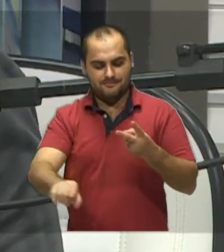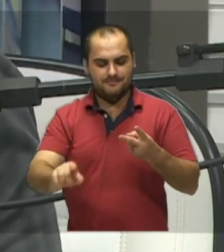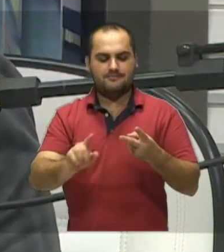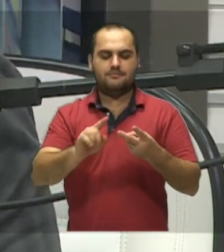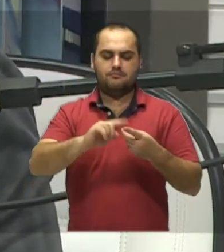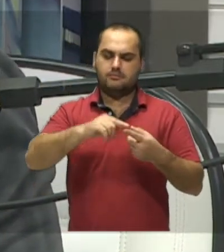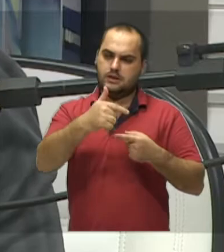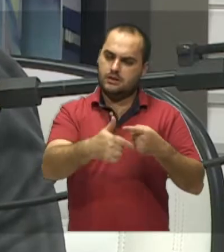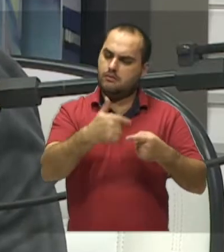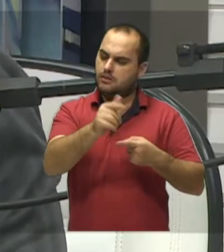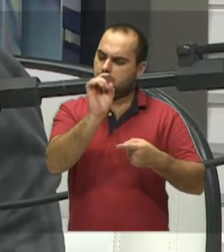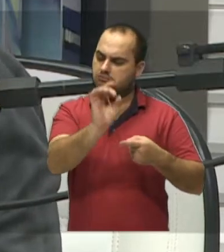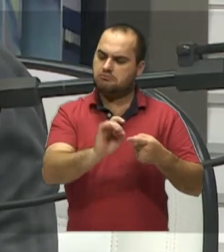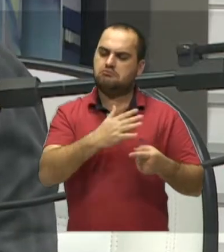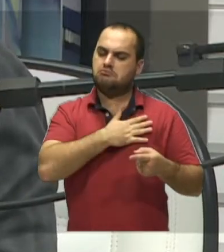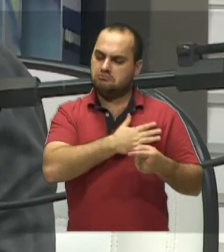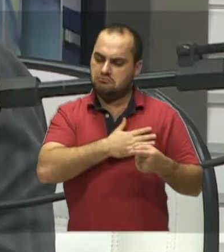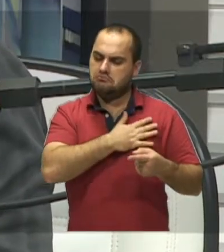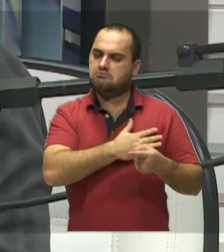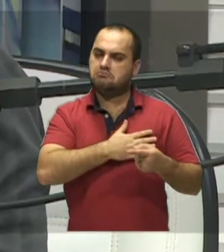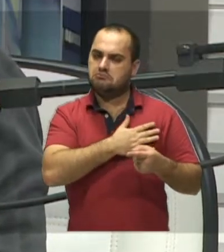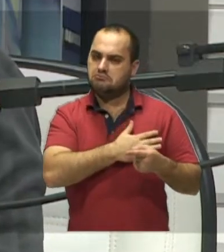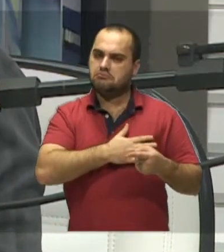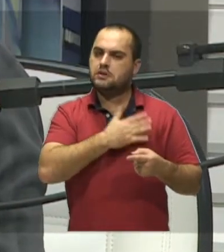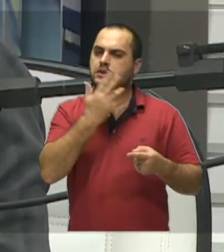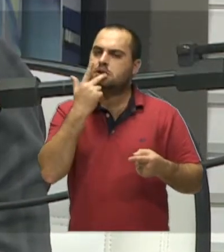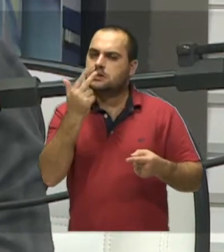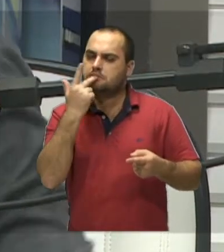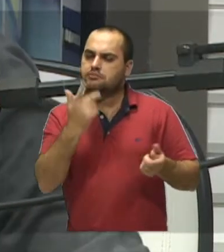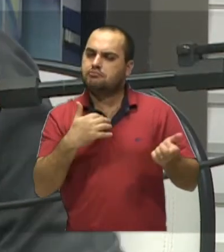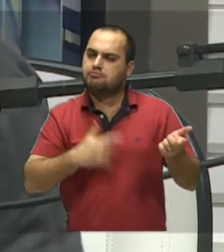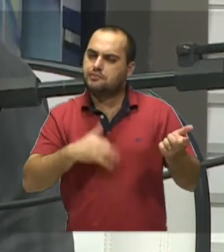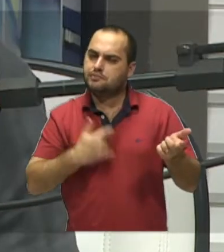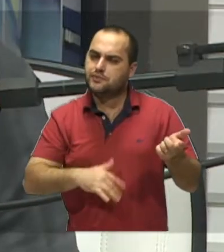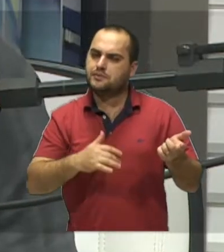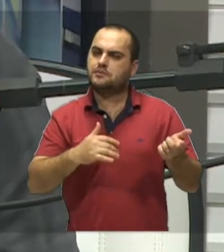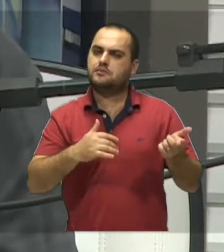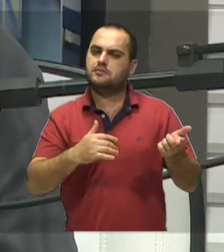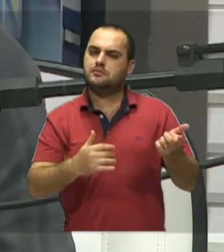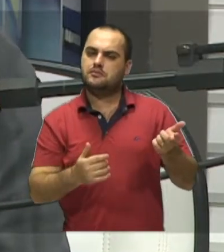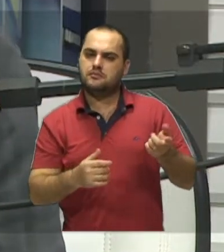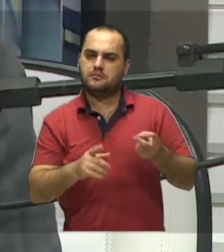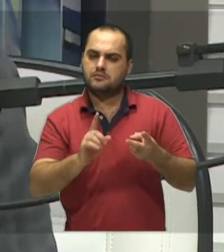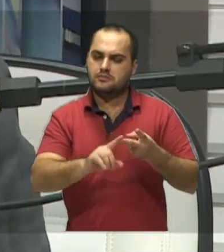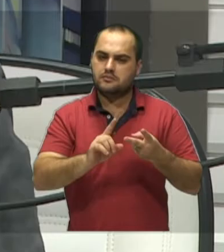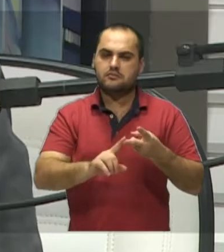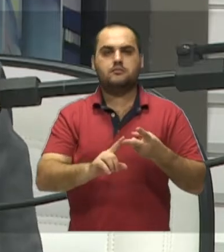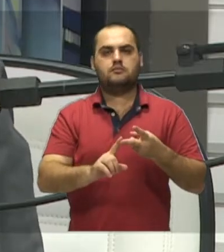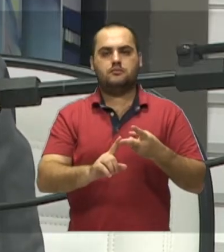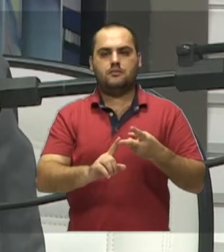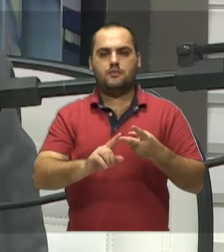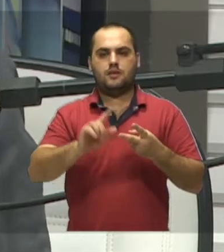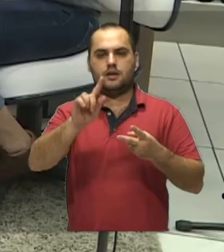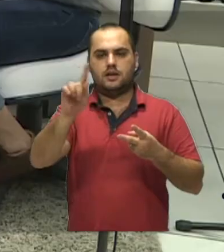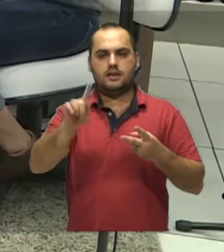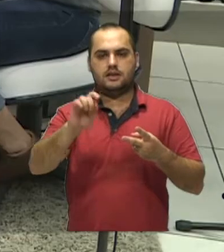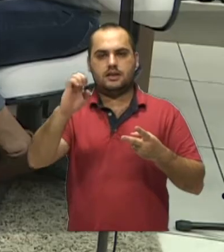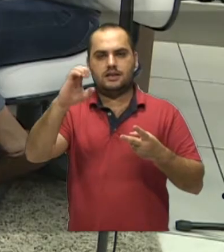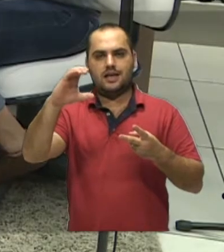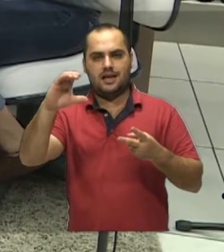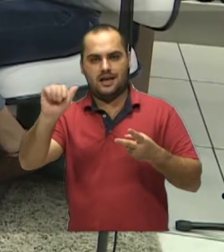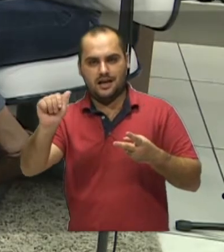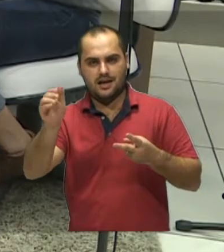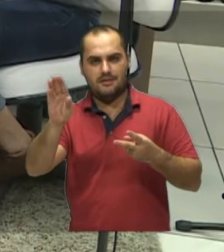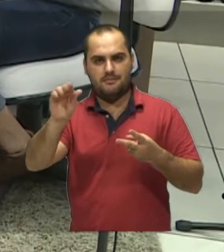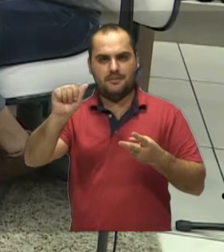Lenine é um trabalho que eu gosto muito por conta da maneira de tocar, por conta do tipo da composição. Gosto muito do trabalho do Zé Cabaleiro também, acho que é um